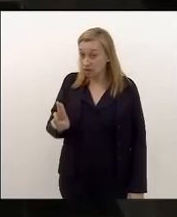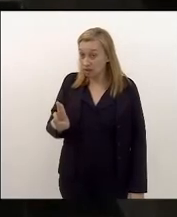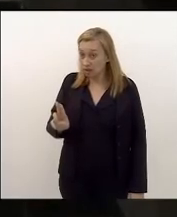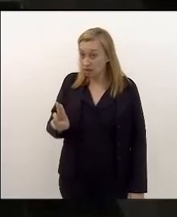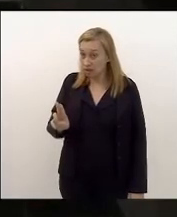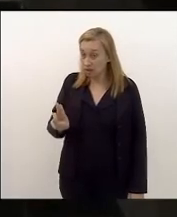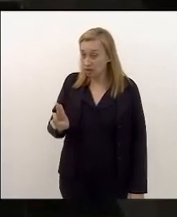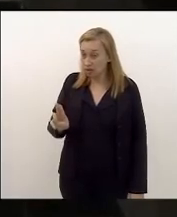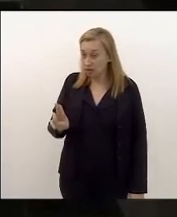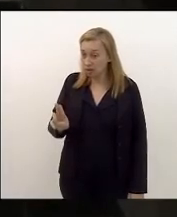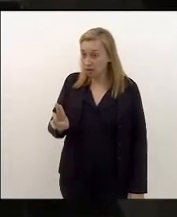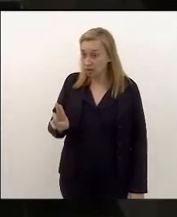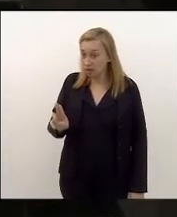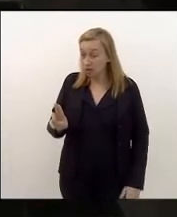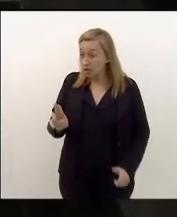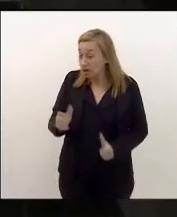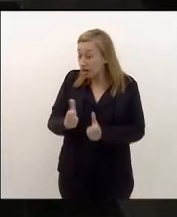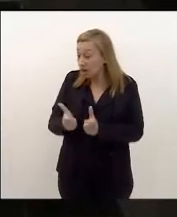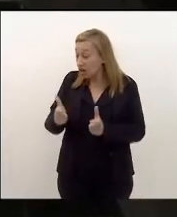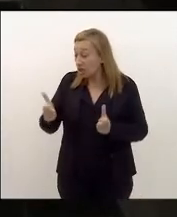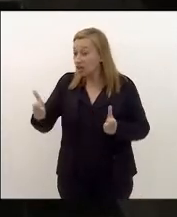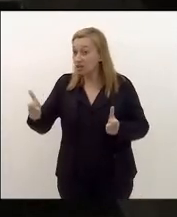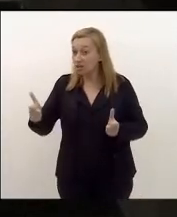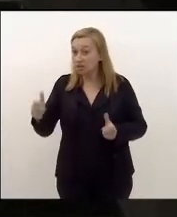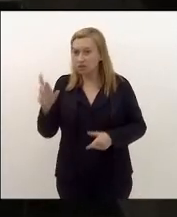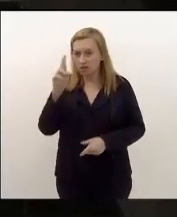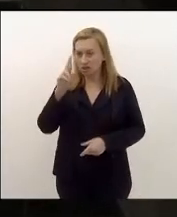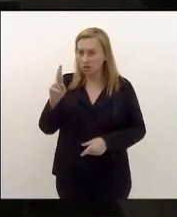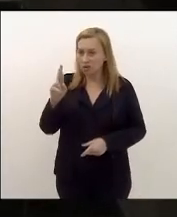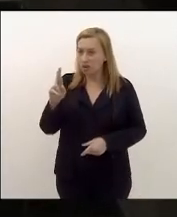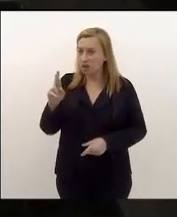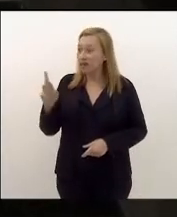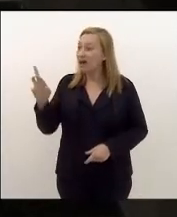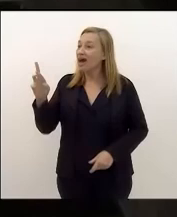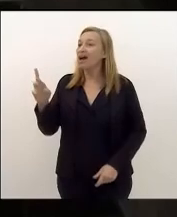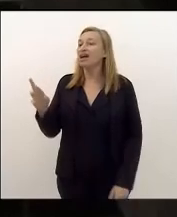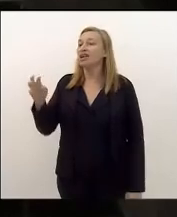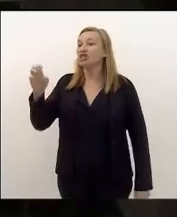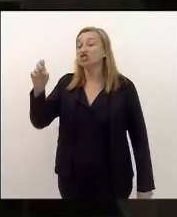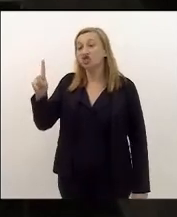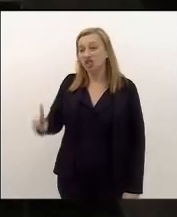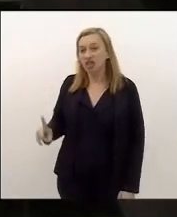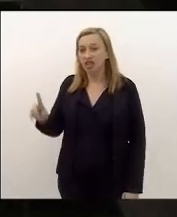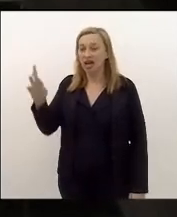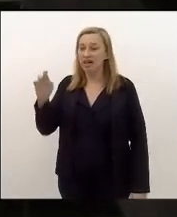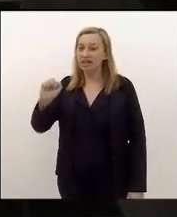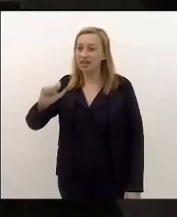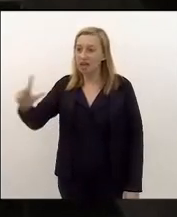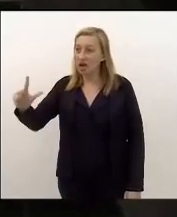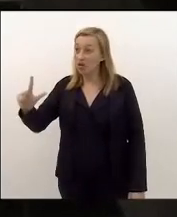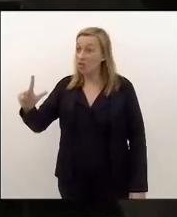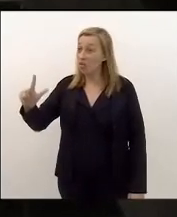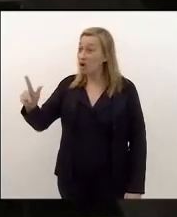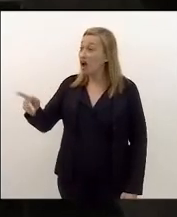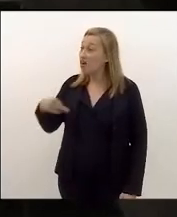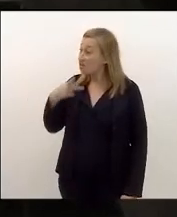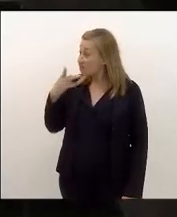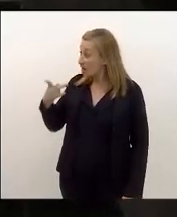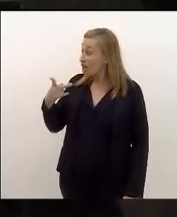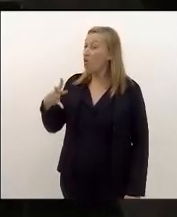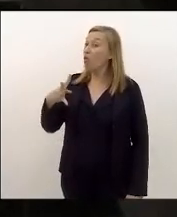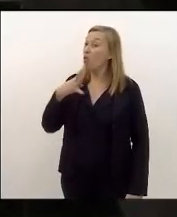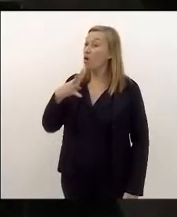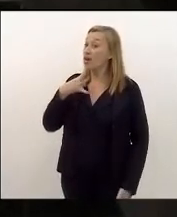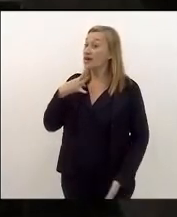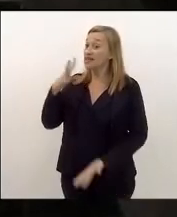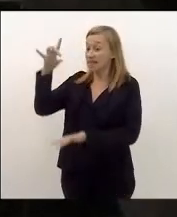grande intensidade, porque vem essa direita radical fascista afirmar que conhecereis